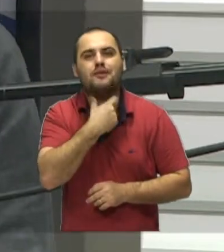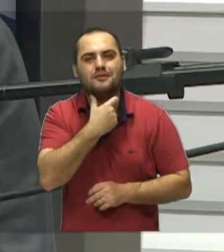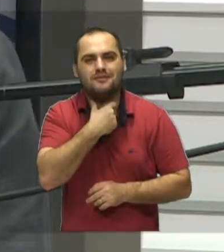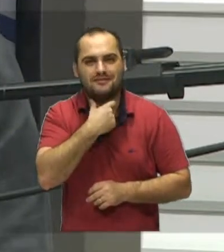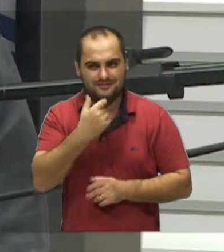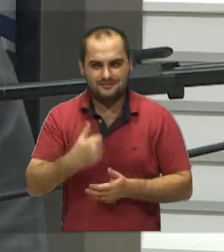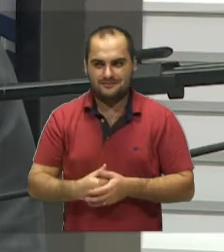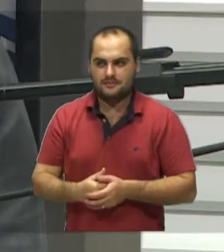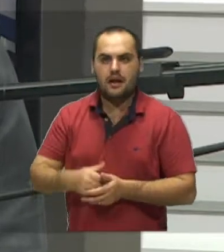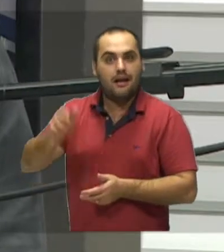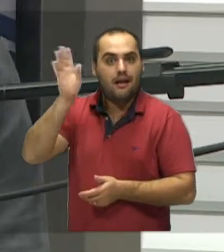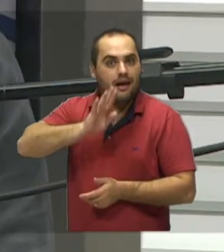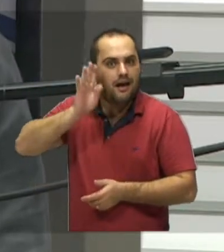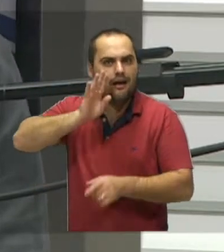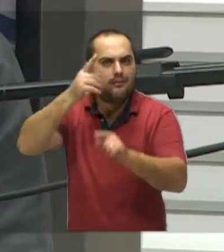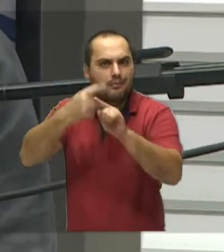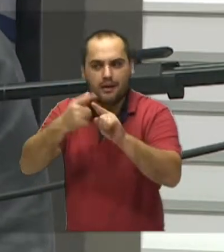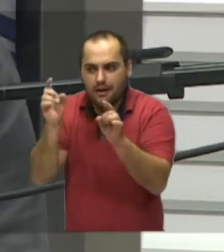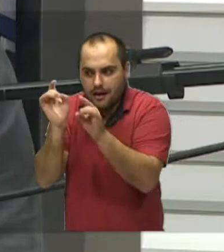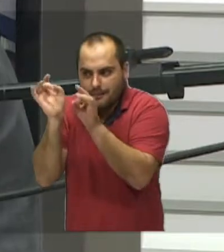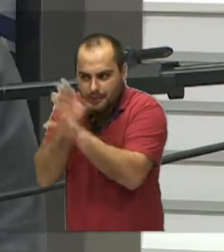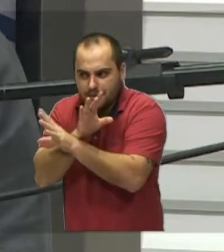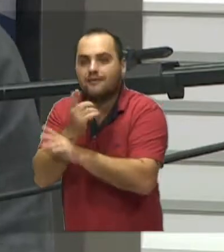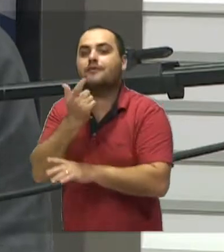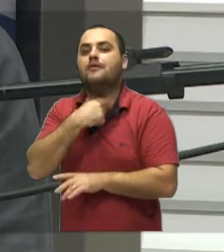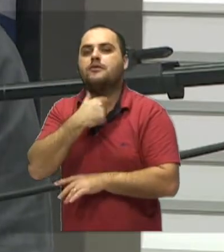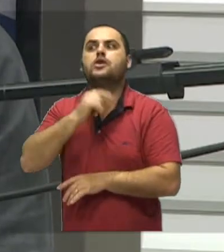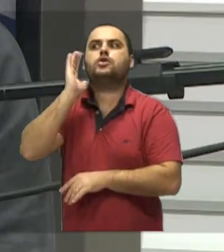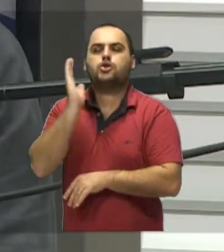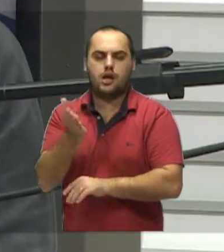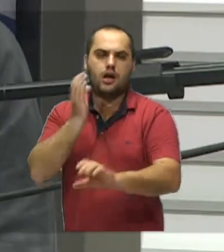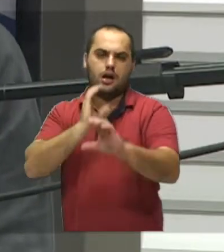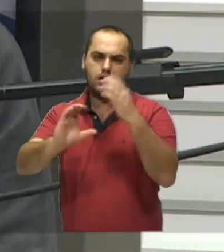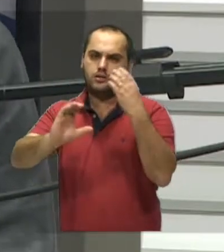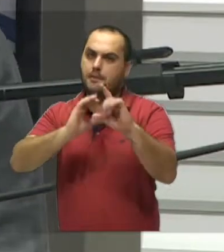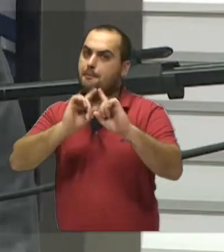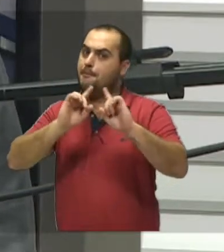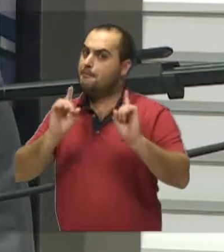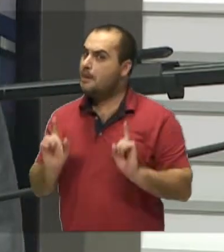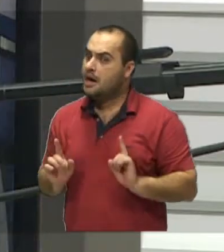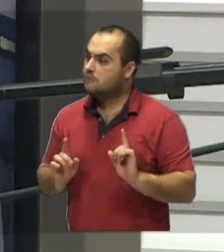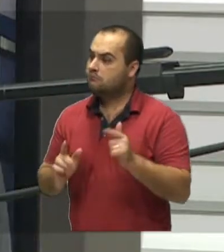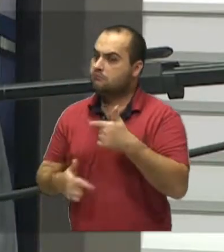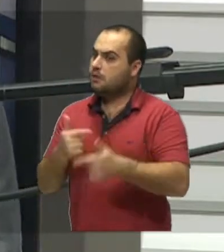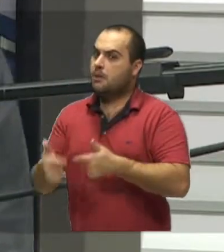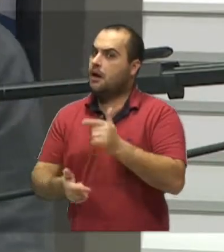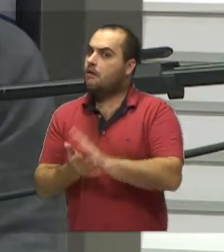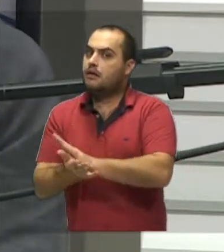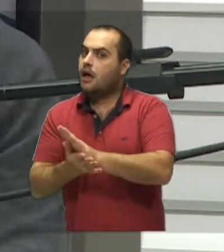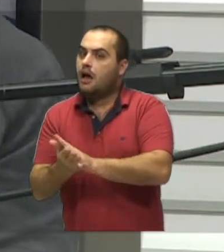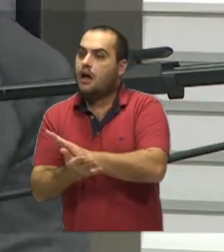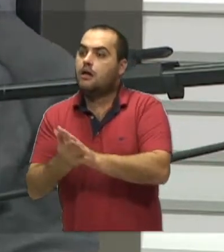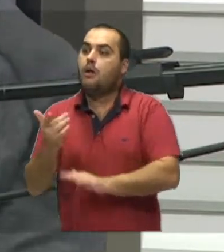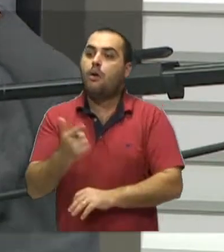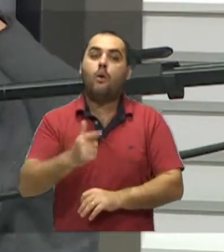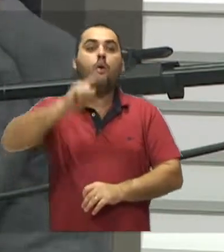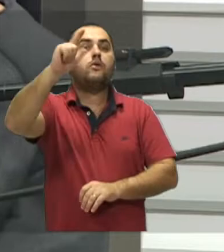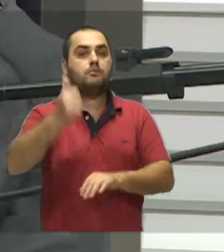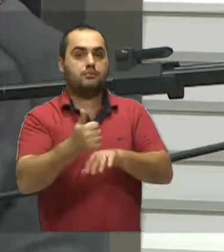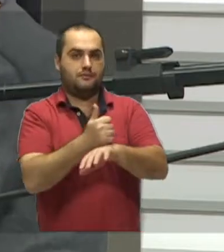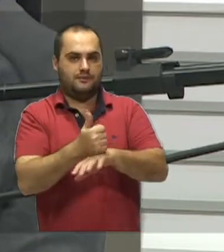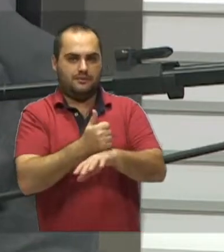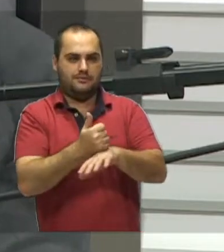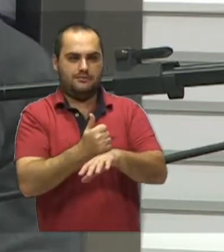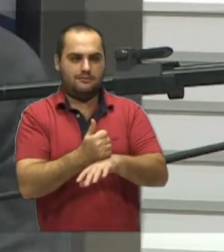legal. Quando eu terminei a fonoaudiologia, eu já cantava, mas ainda não tinha feito o link de trabalhar com cantores. Eu tinha o link de trabalhar com... Eu